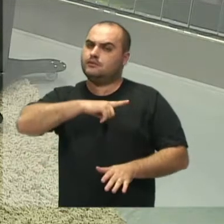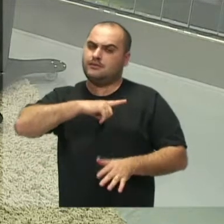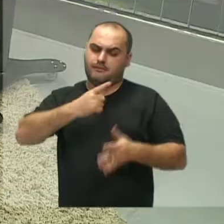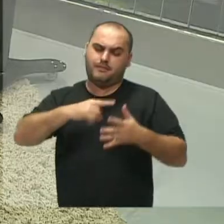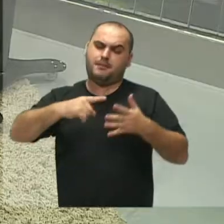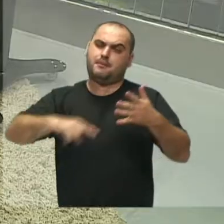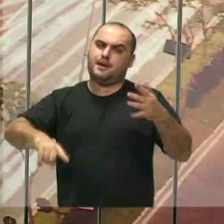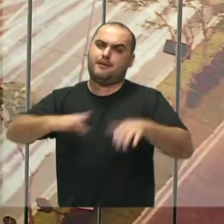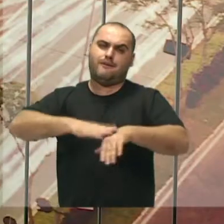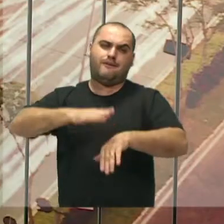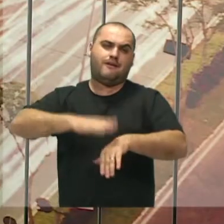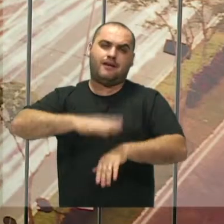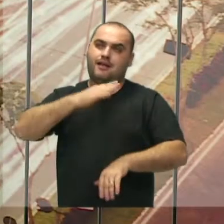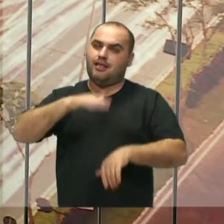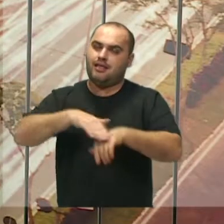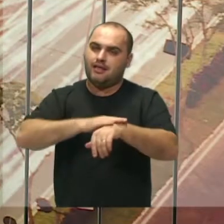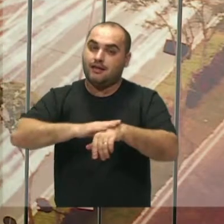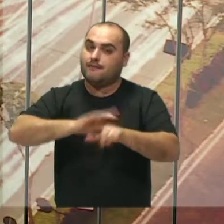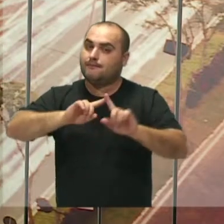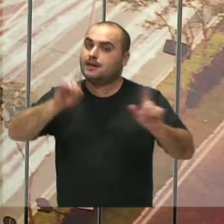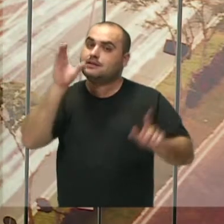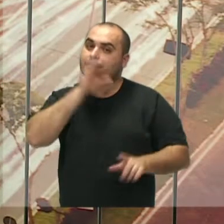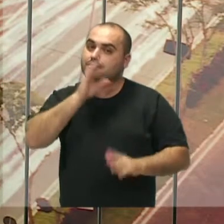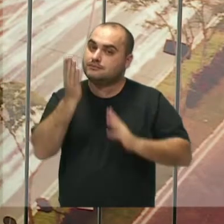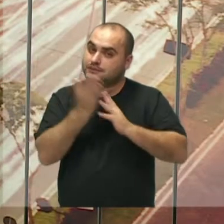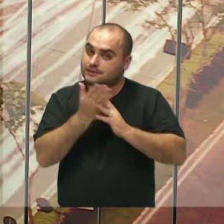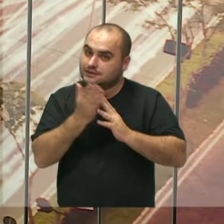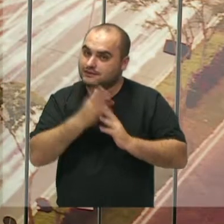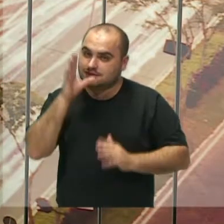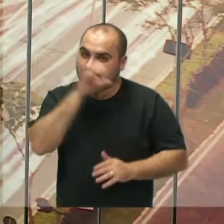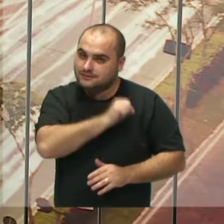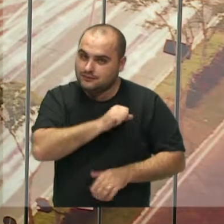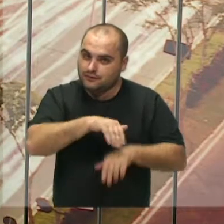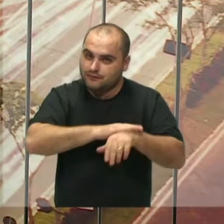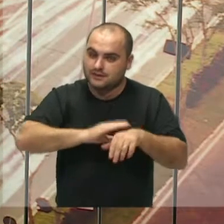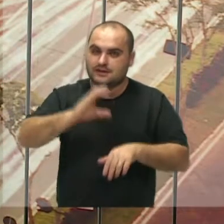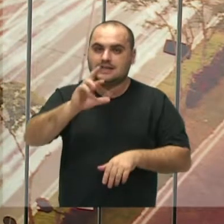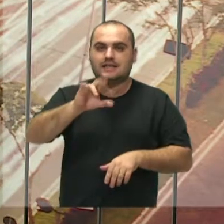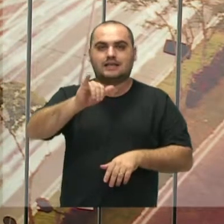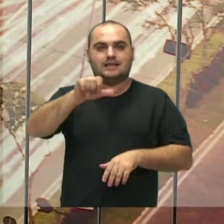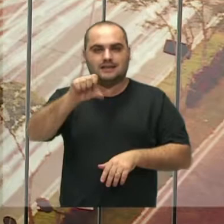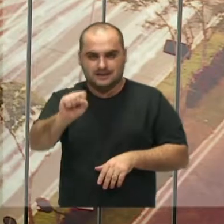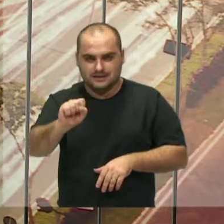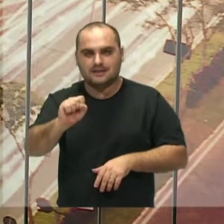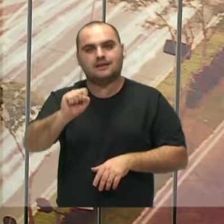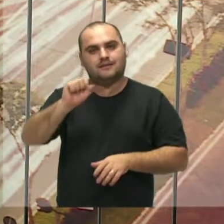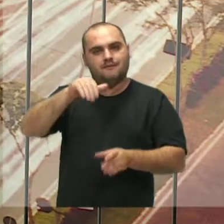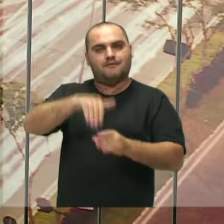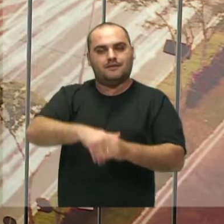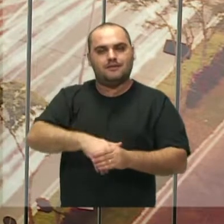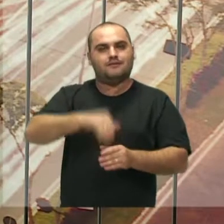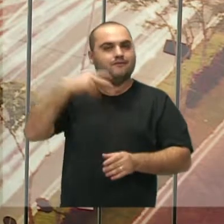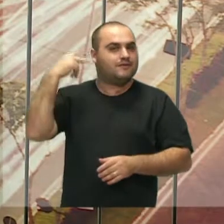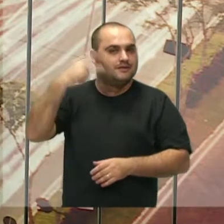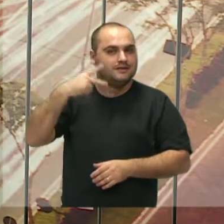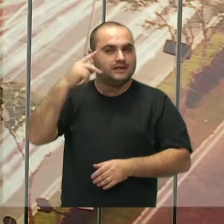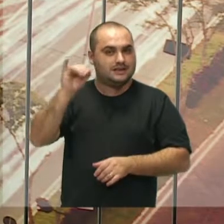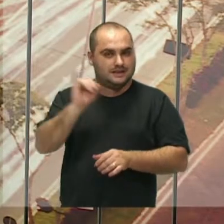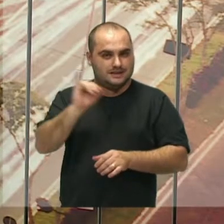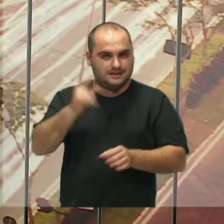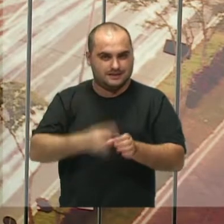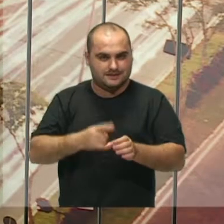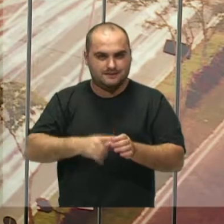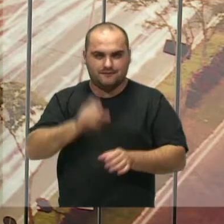para conversar aqui, mas rapidinho a gente vai para o intervalo. Estamos conversando aqui com a Cris Stuart, eleita vereadora em